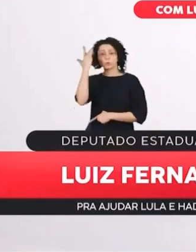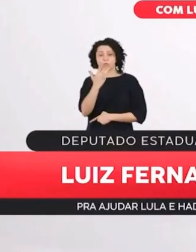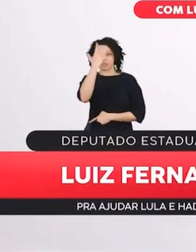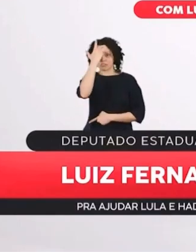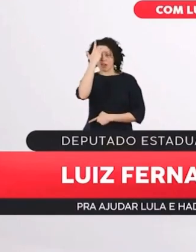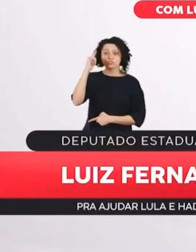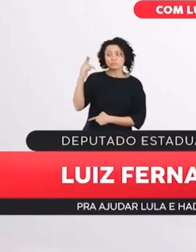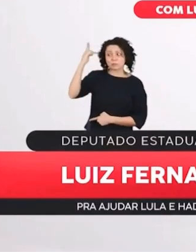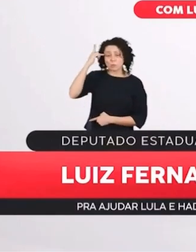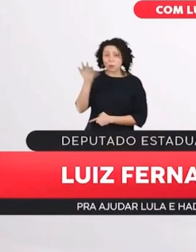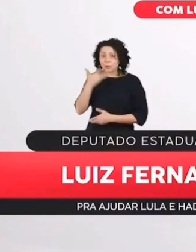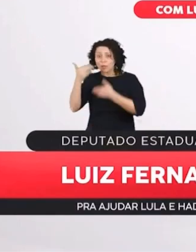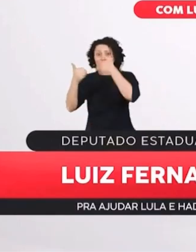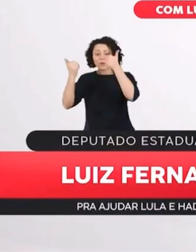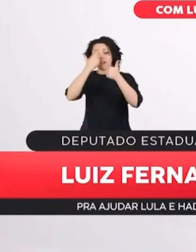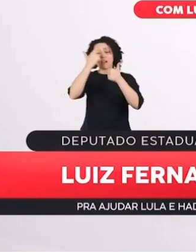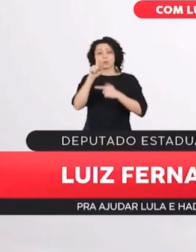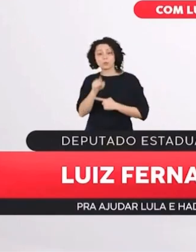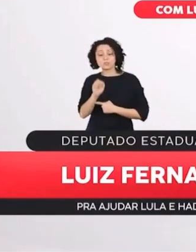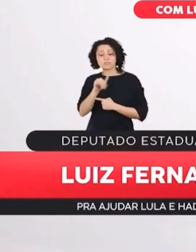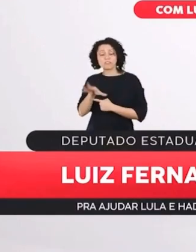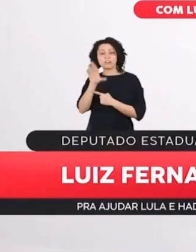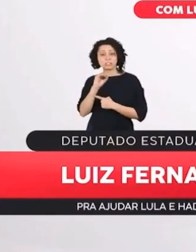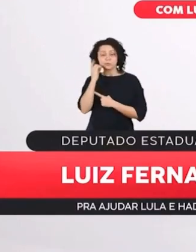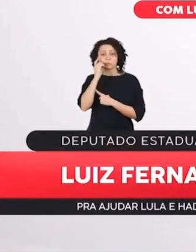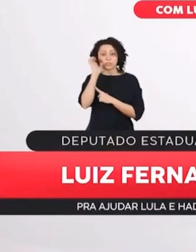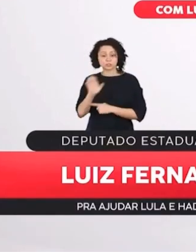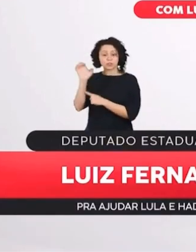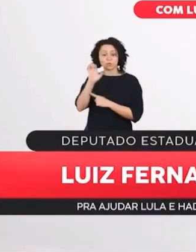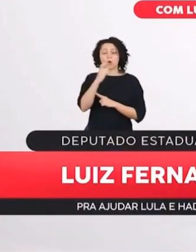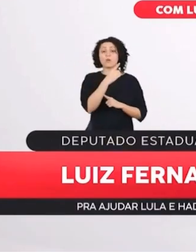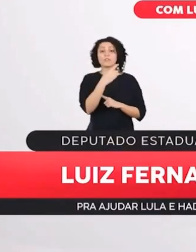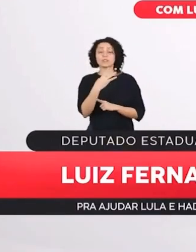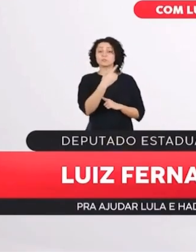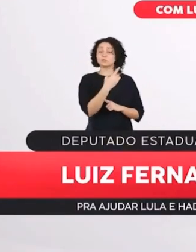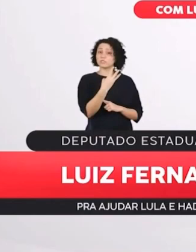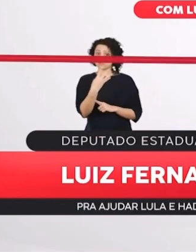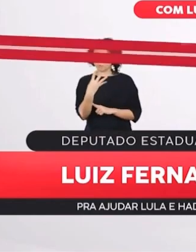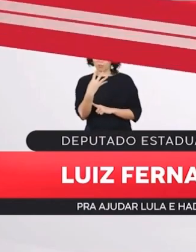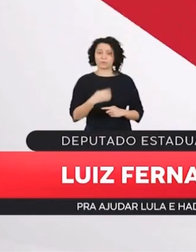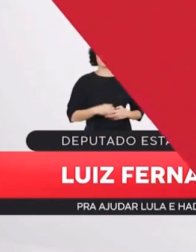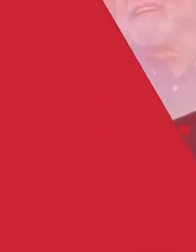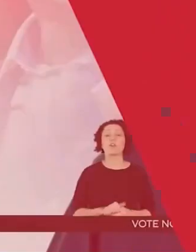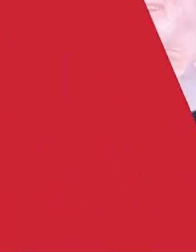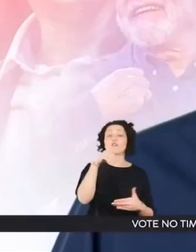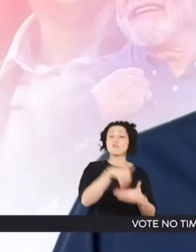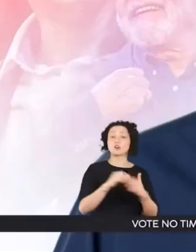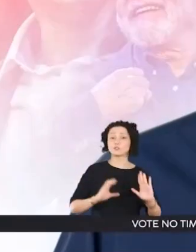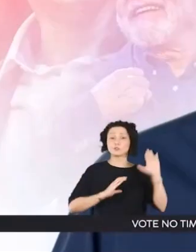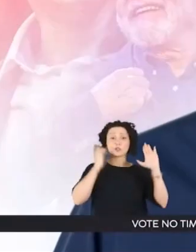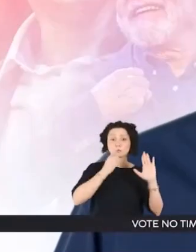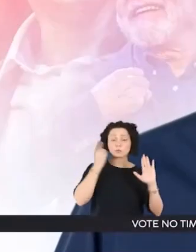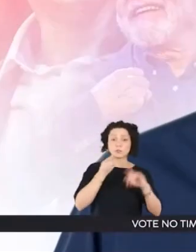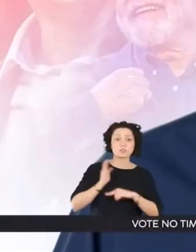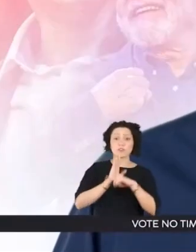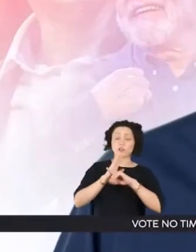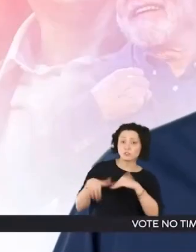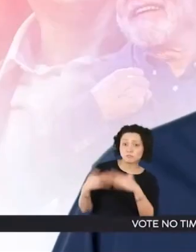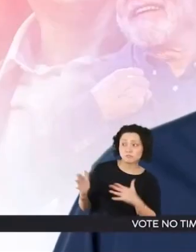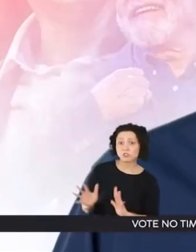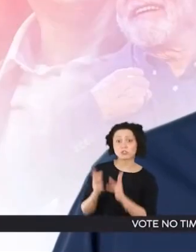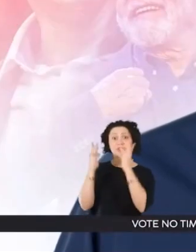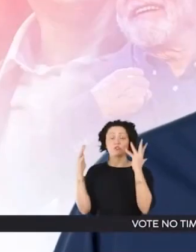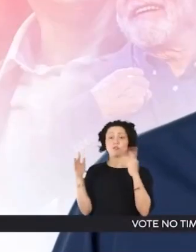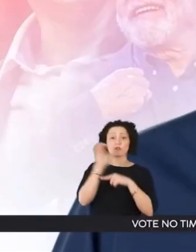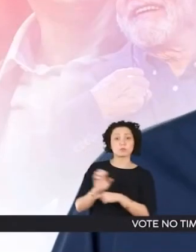Ajudar a Lula e Haddad a melhorar em São Paulo. Meu nome é Luiz Fernando, deputado estadual 13134. Vote no time de deputados que vai